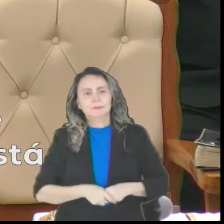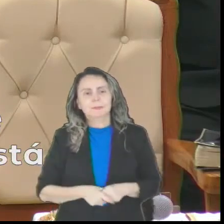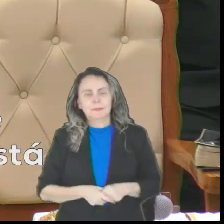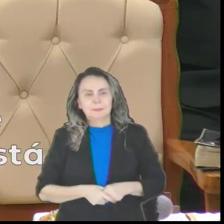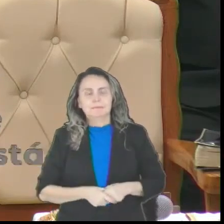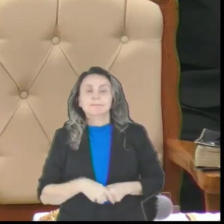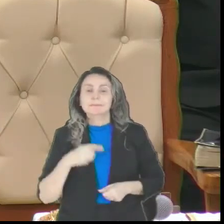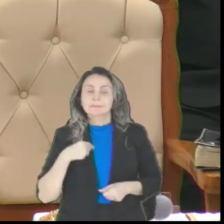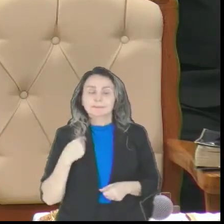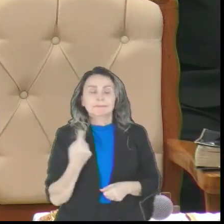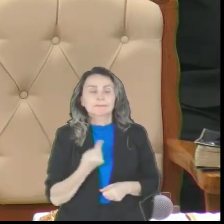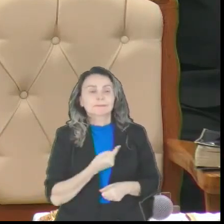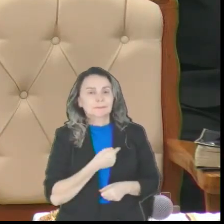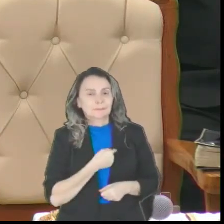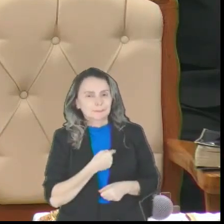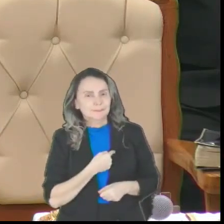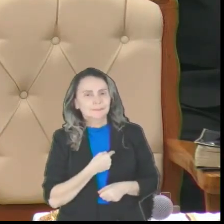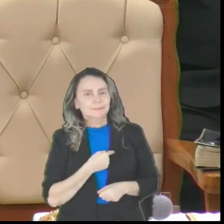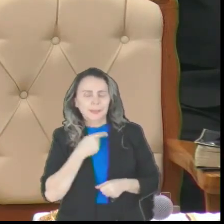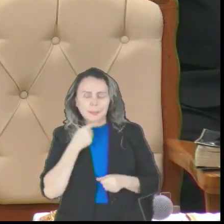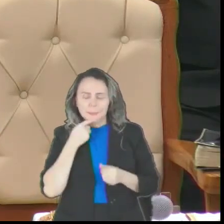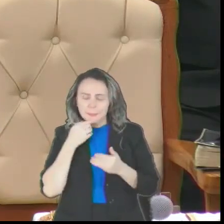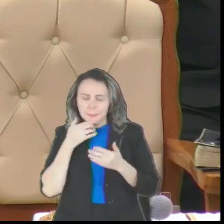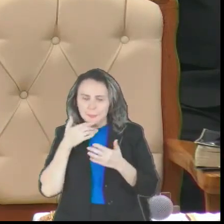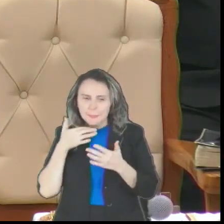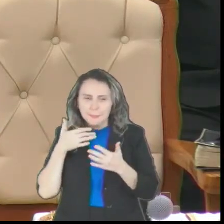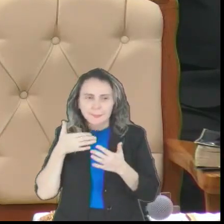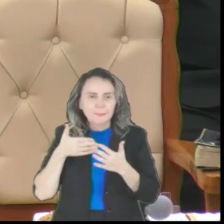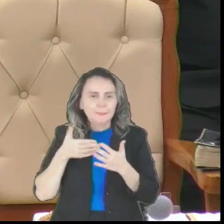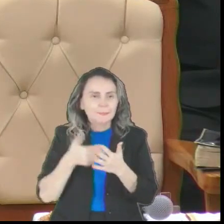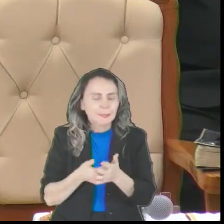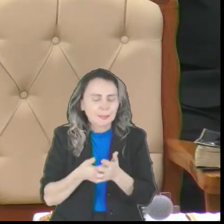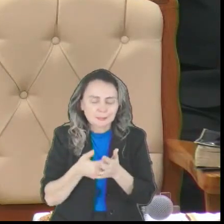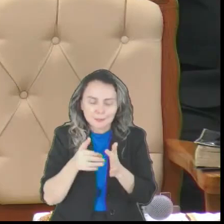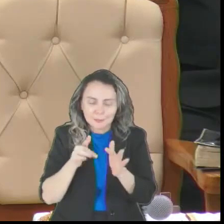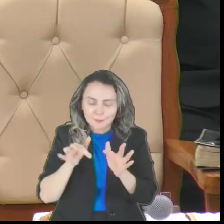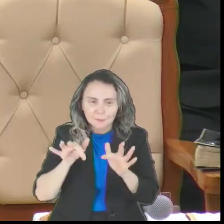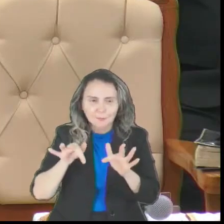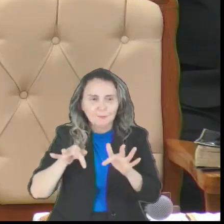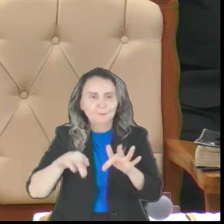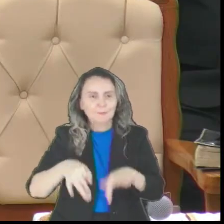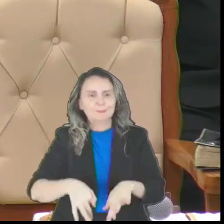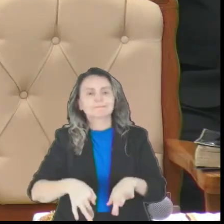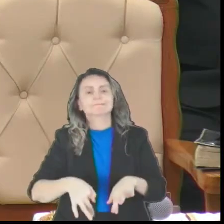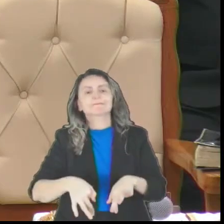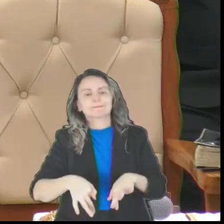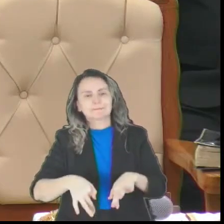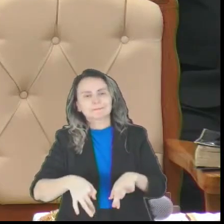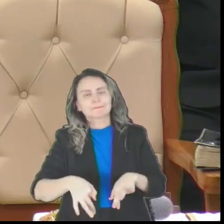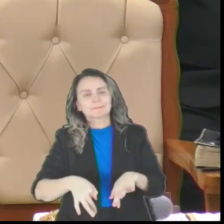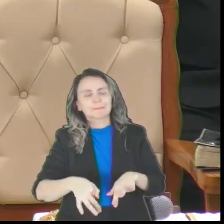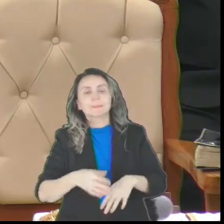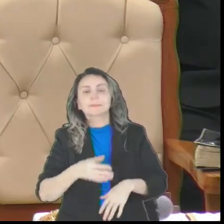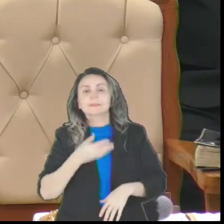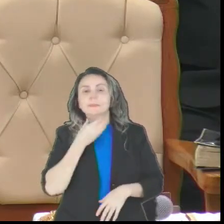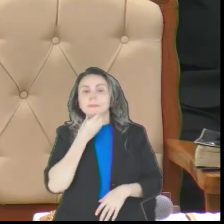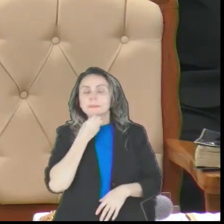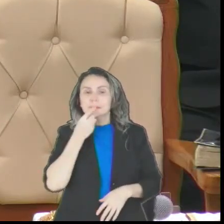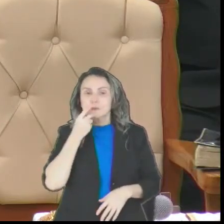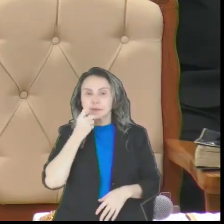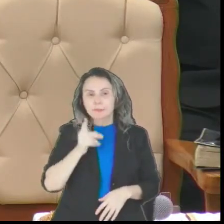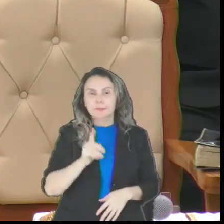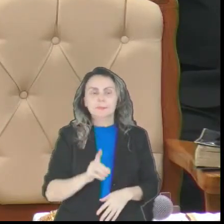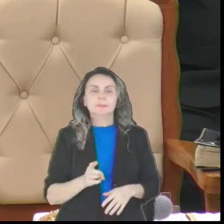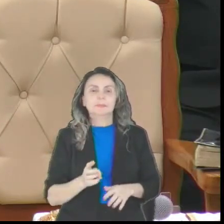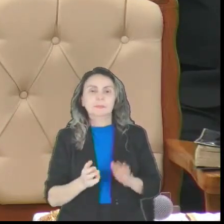Nós estamos nos aproximando, irmãos, do tempo do fim. E é o profeta Daniel que